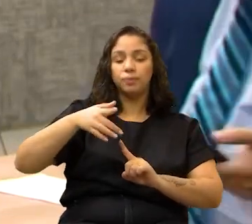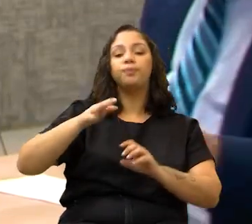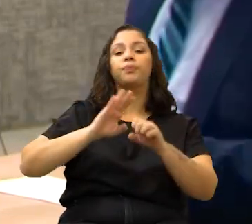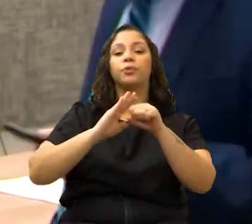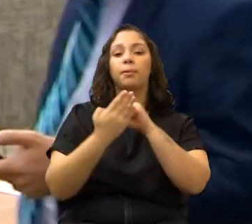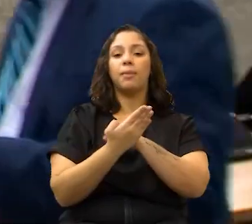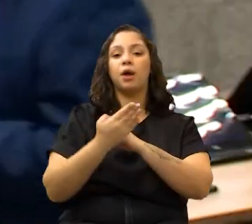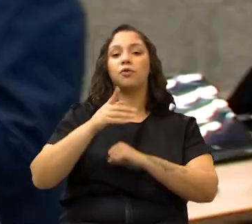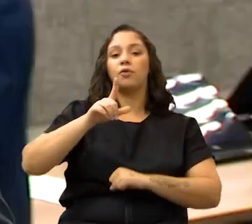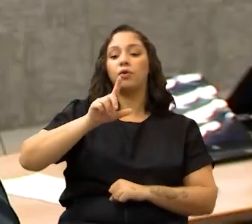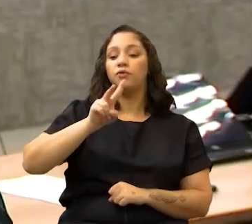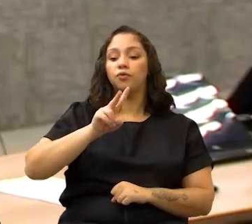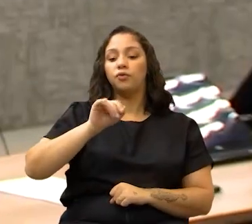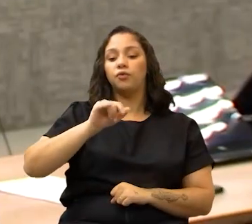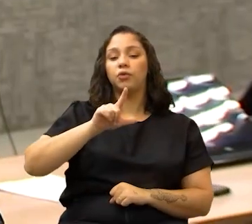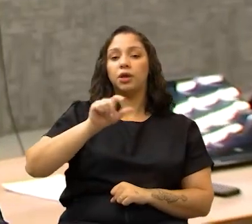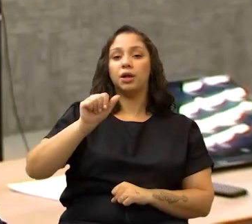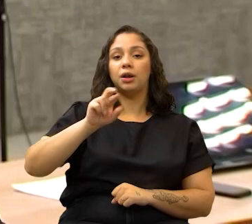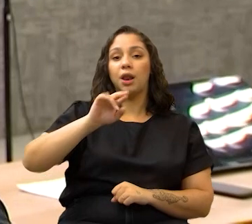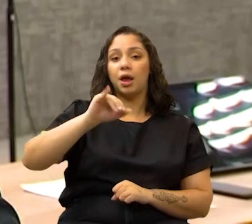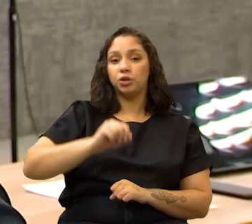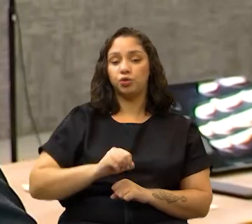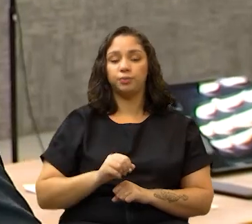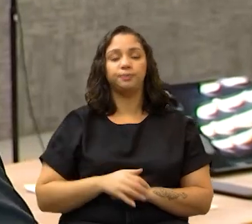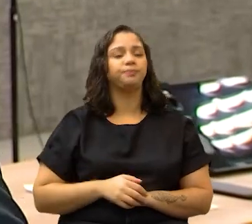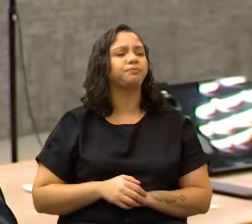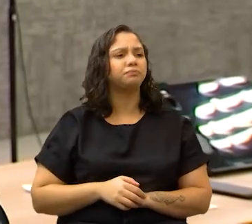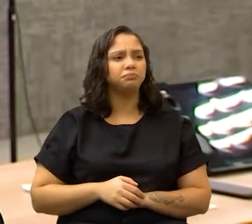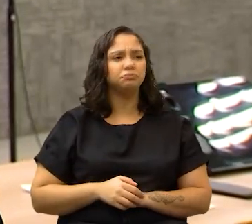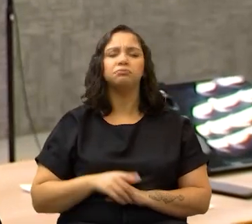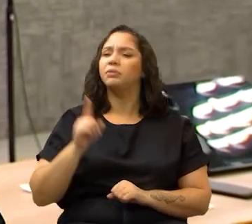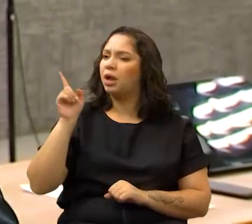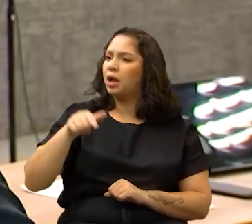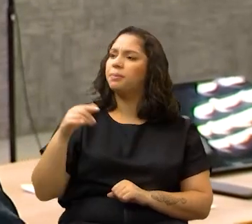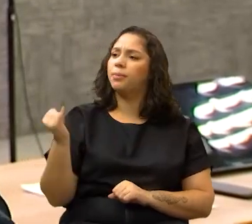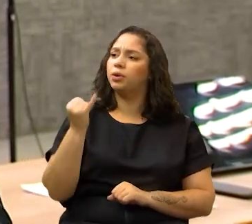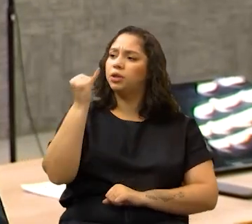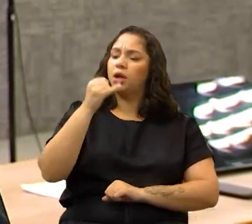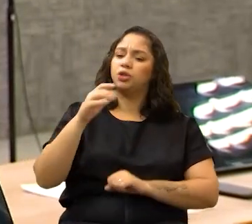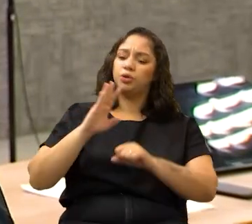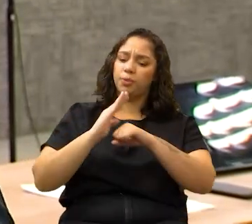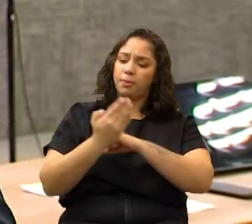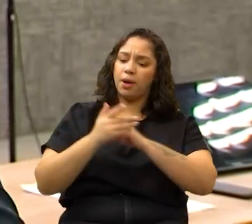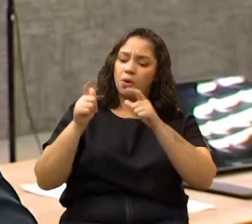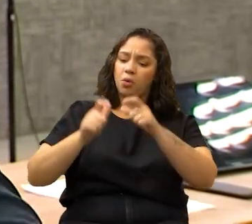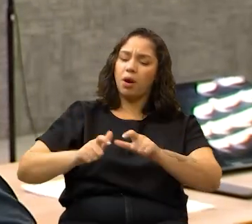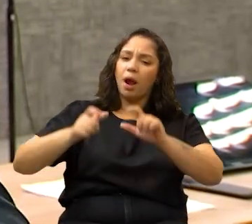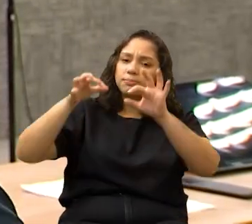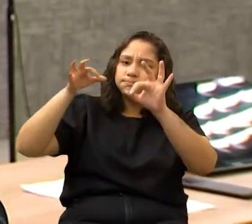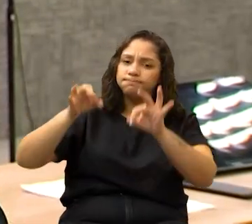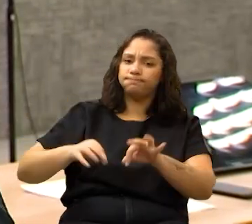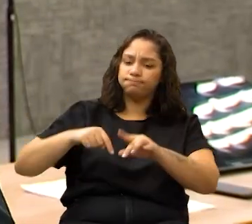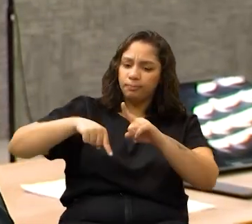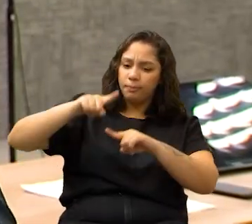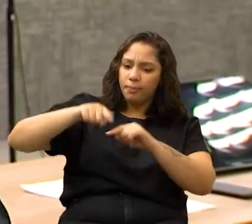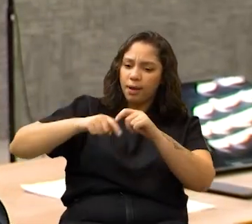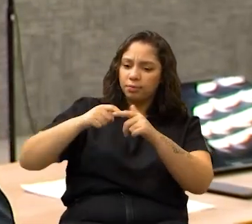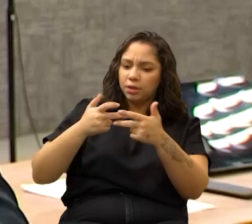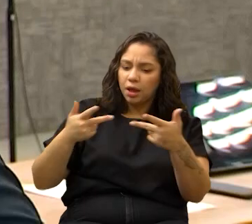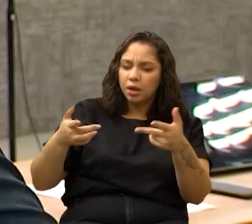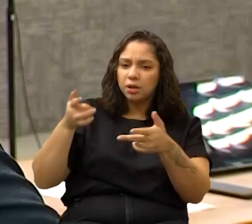Esse ecoponto se faz necessário para que a população tenha um local adequado para descarte, né, de